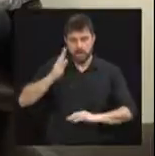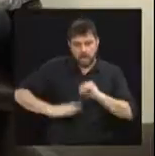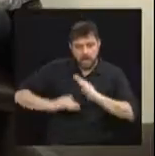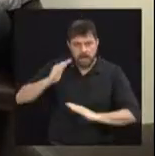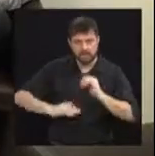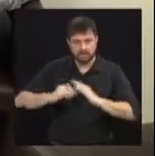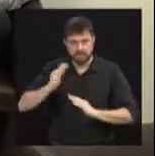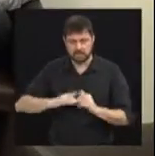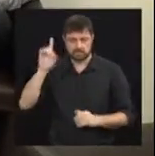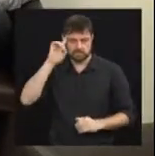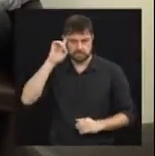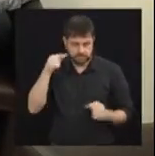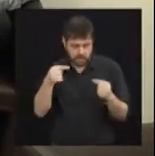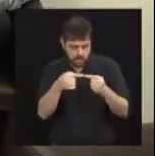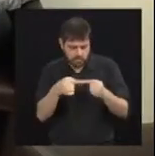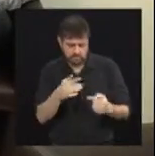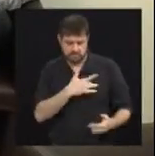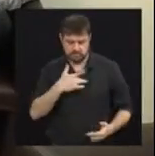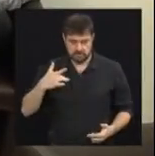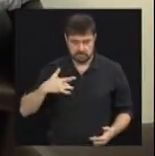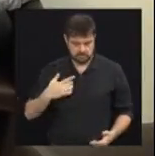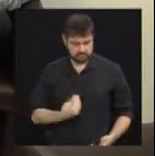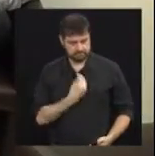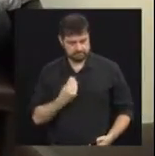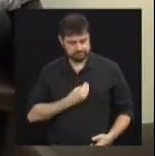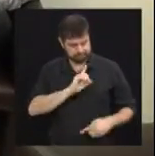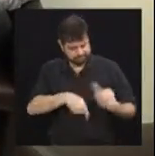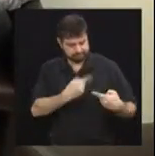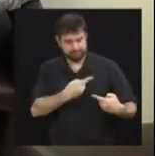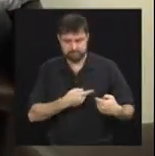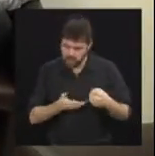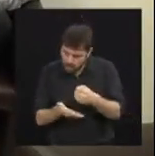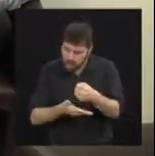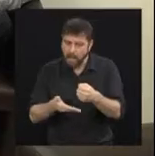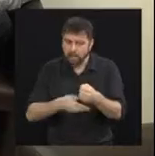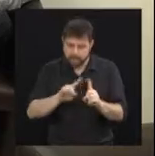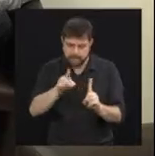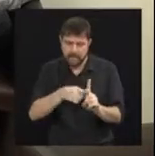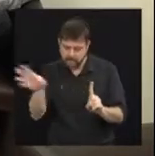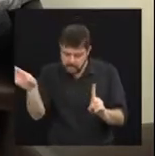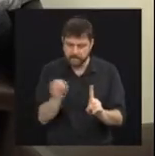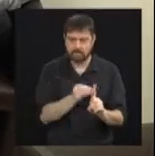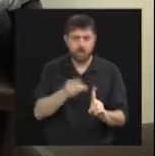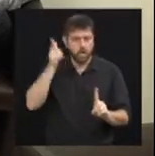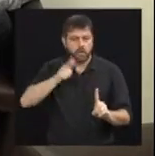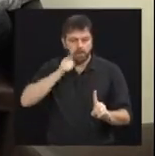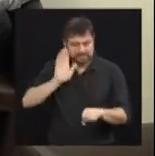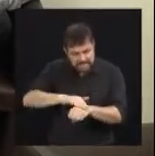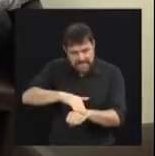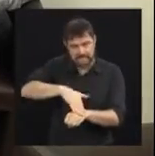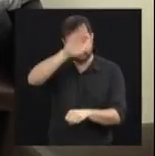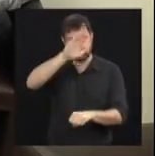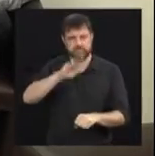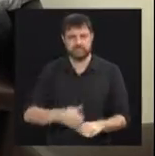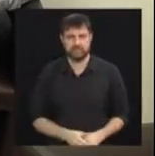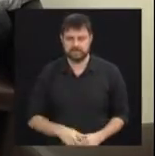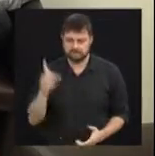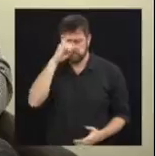hábitos relacionados a uma saúde, a uma vida saudável, são essenciais para que o casal tenha uma chance maior de chegar à gravidez